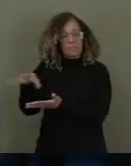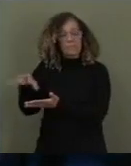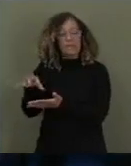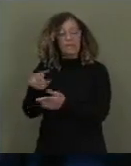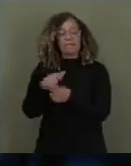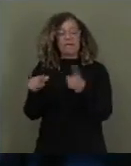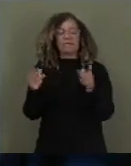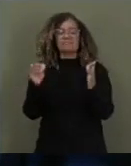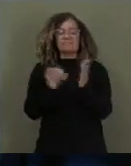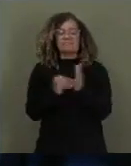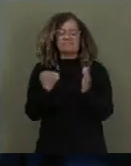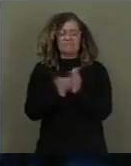muito caminho a percorrer